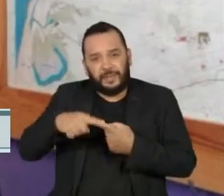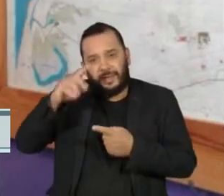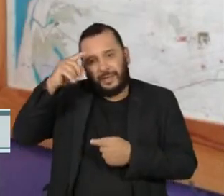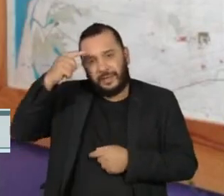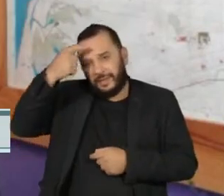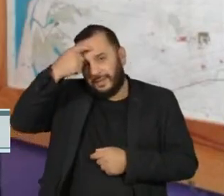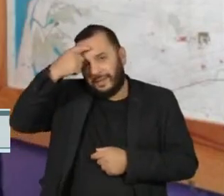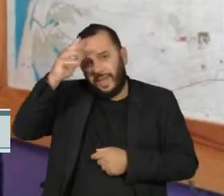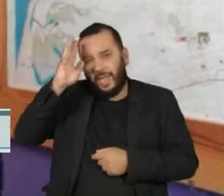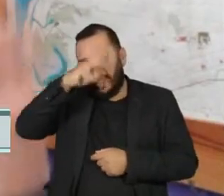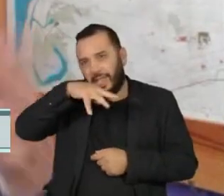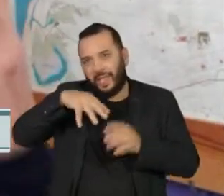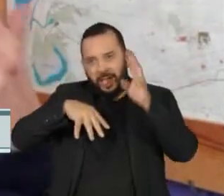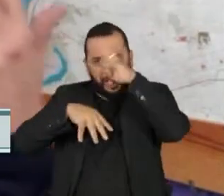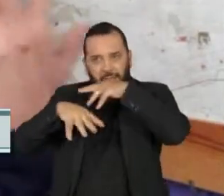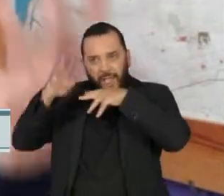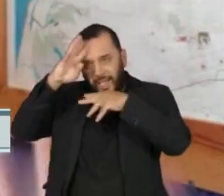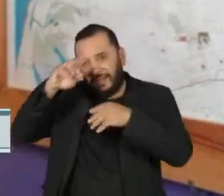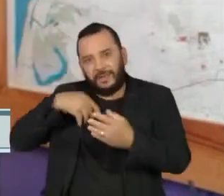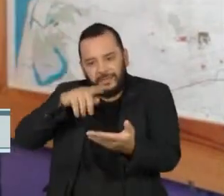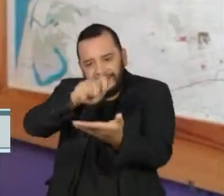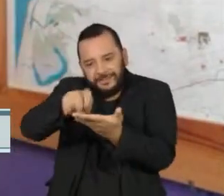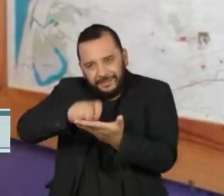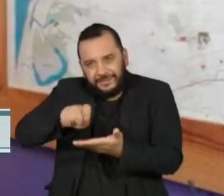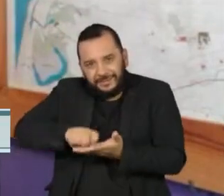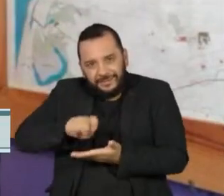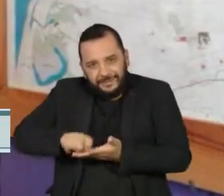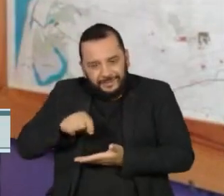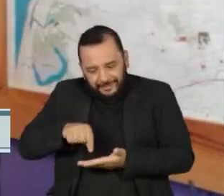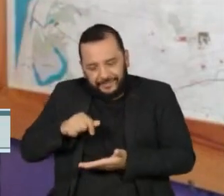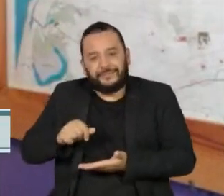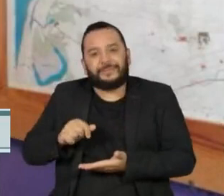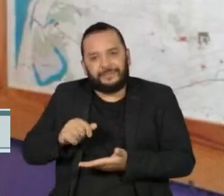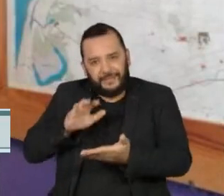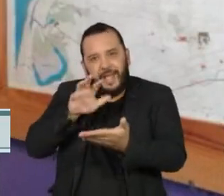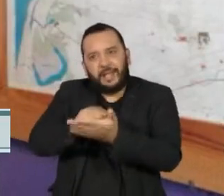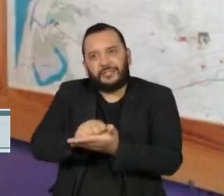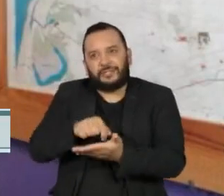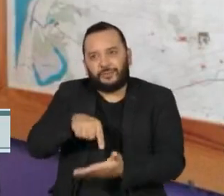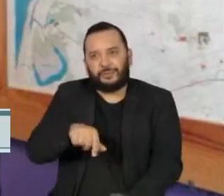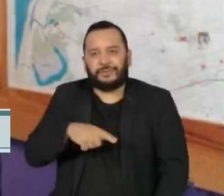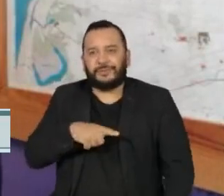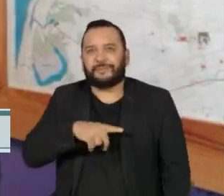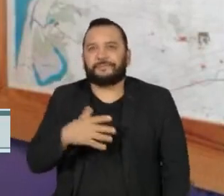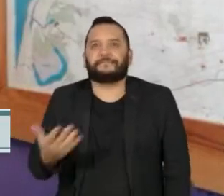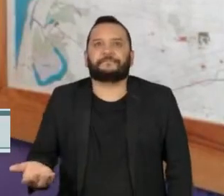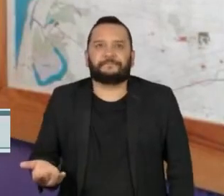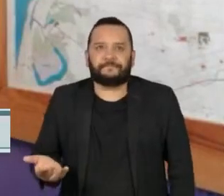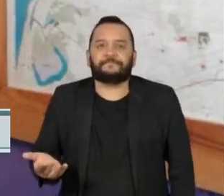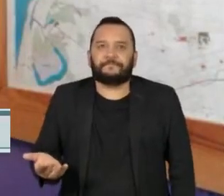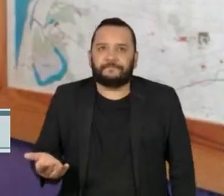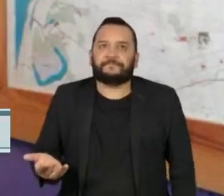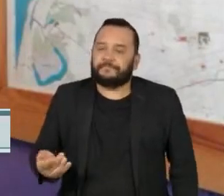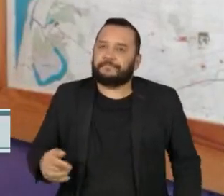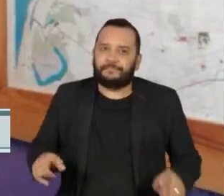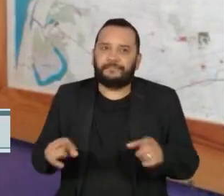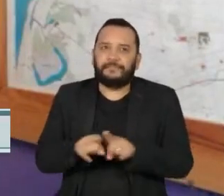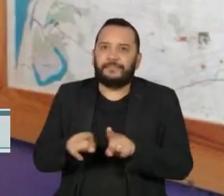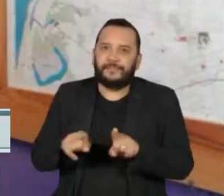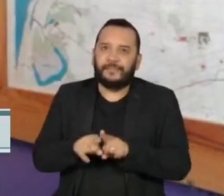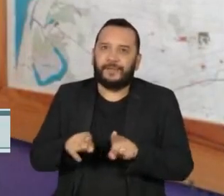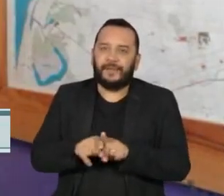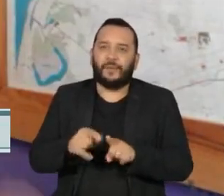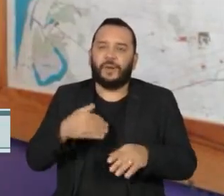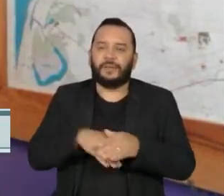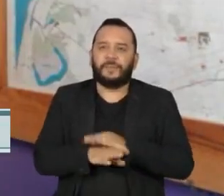memória. Mas eu penso muito o poema a partir da vocalização, por exemplo. O Também Guardamos Pedras Aqui,